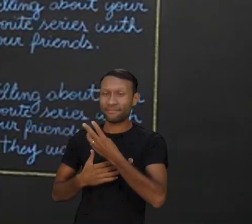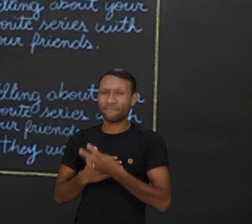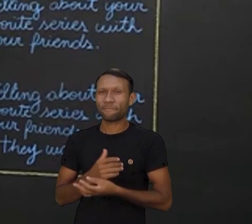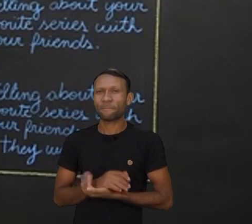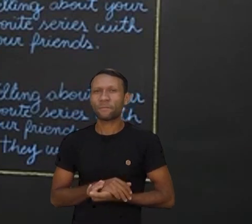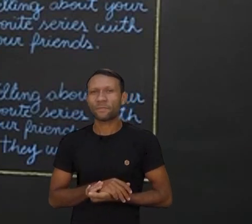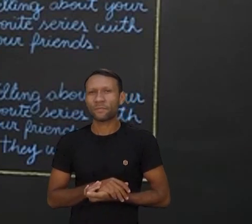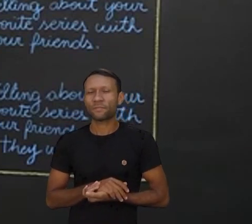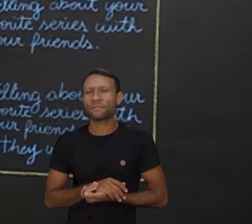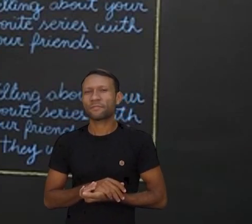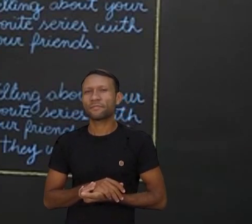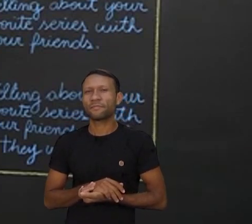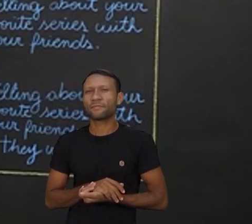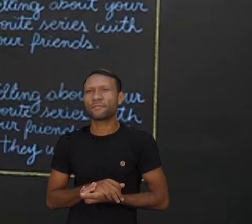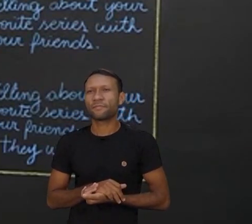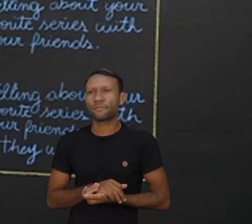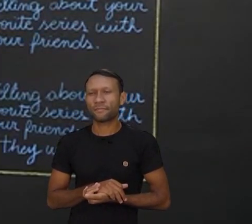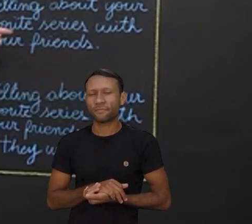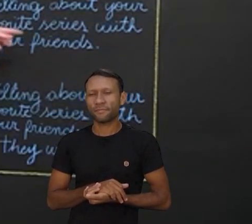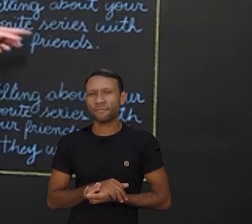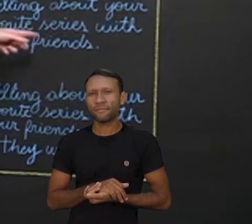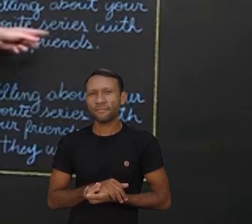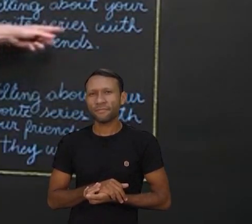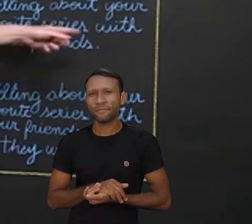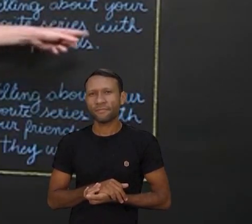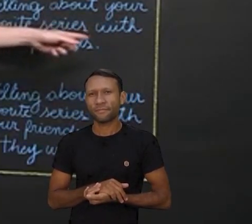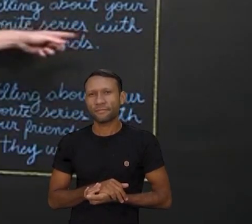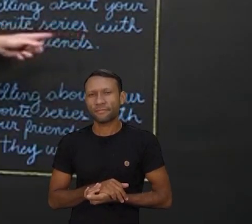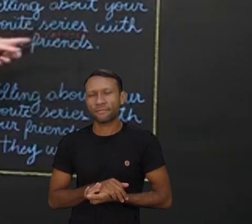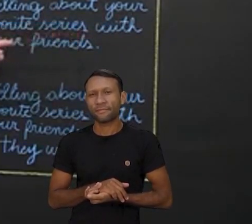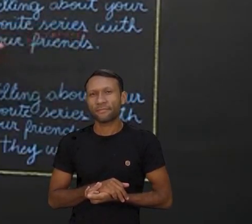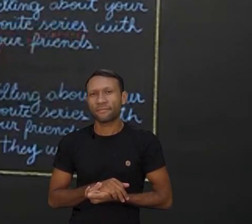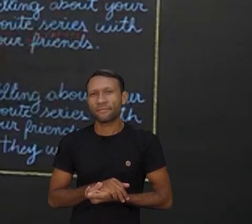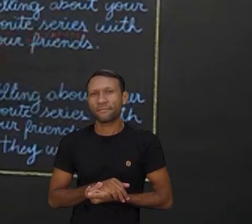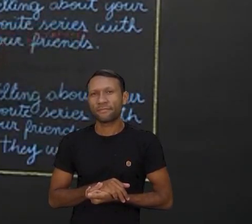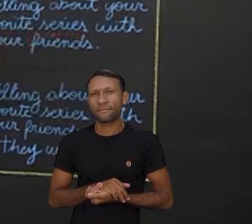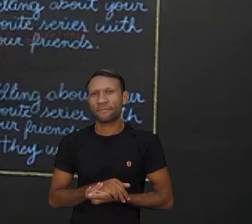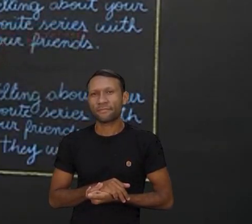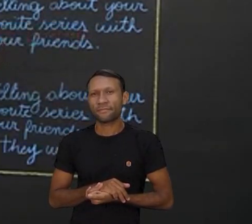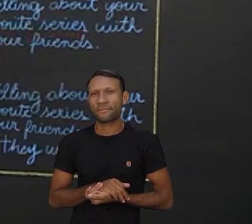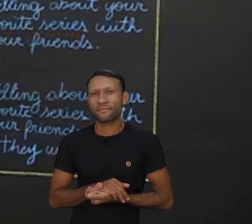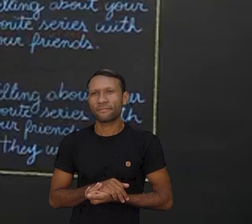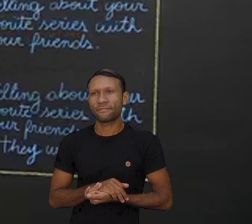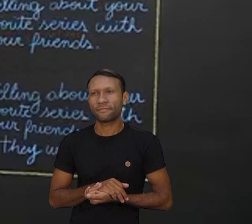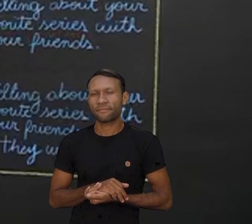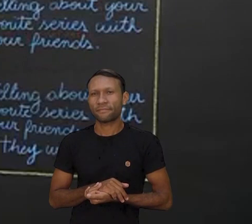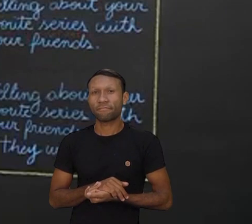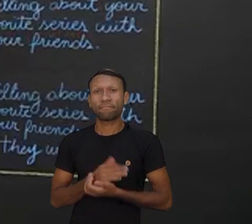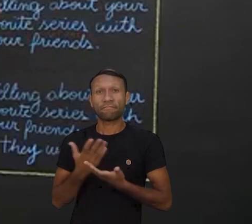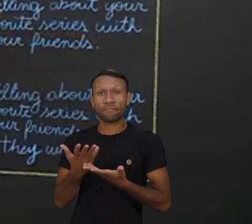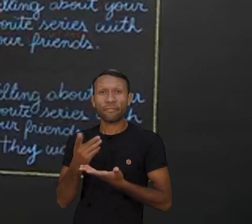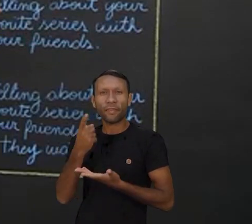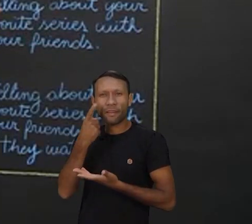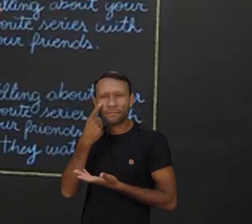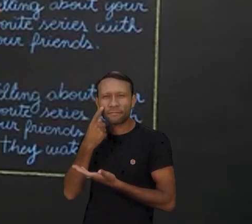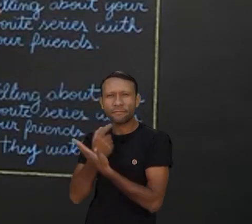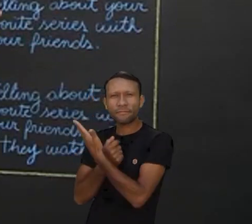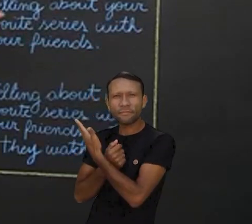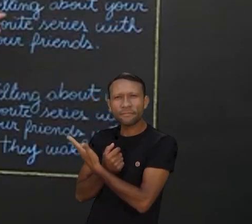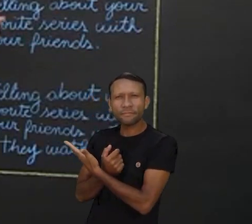Telling about your favorite series with your friends. Então, olha,